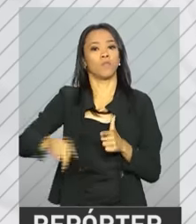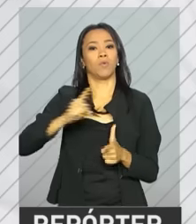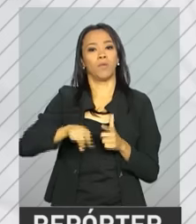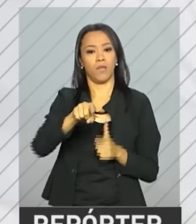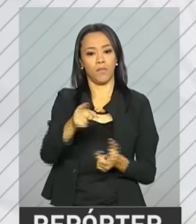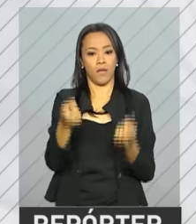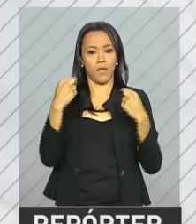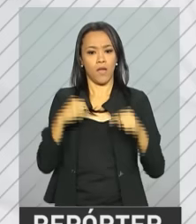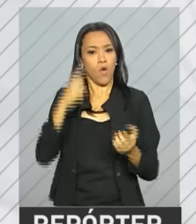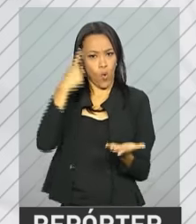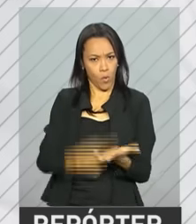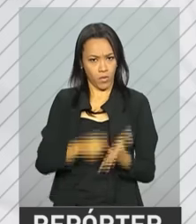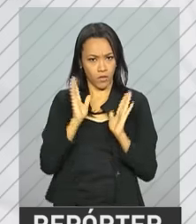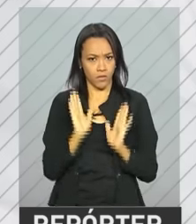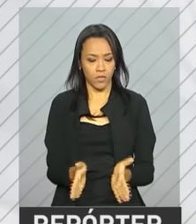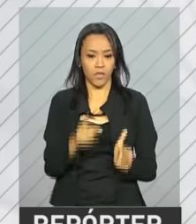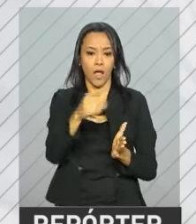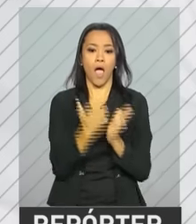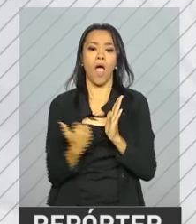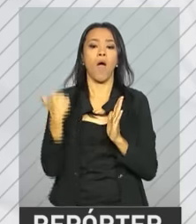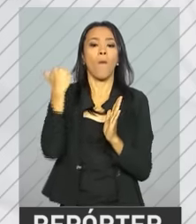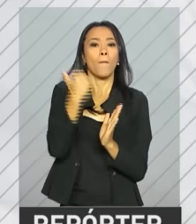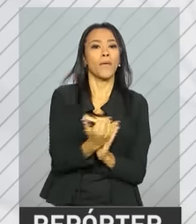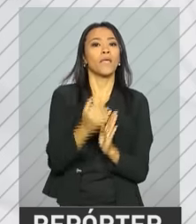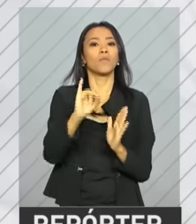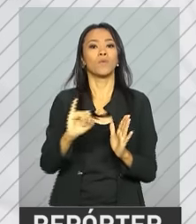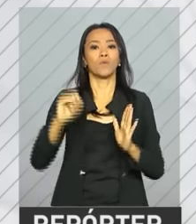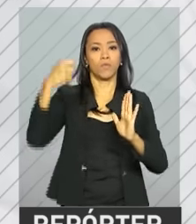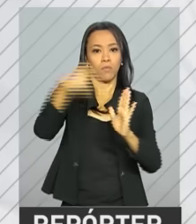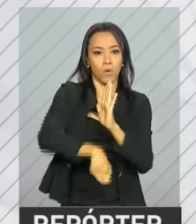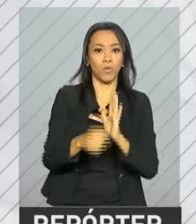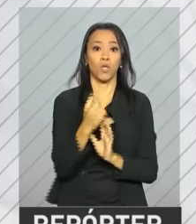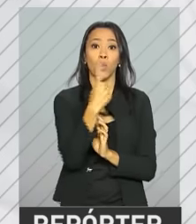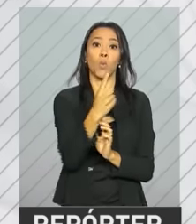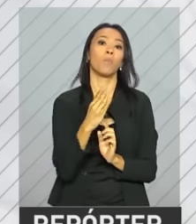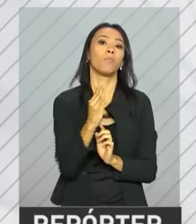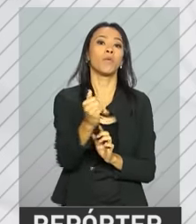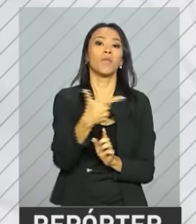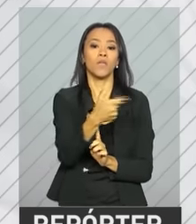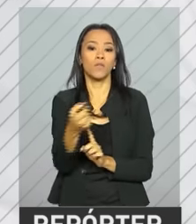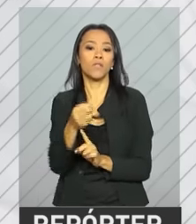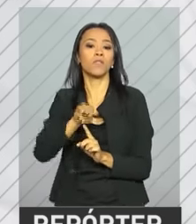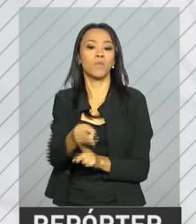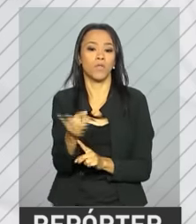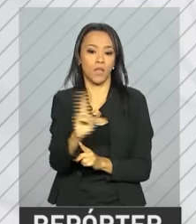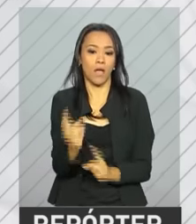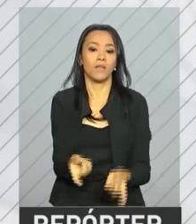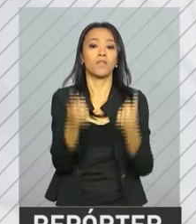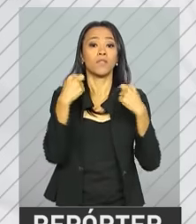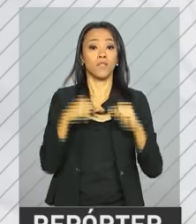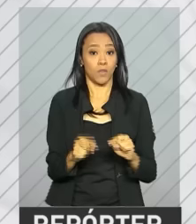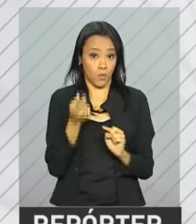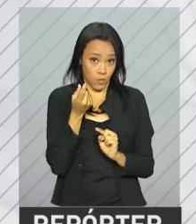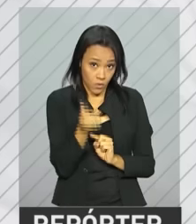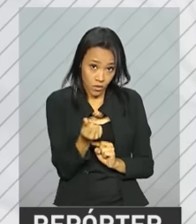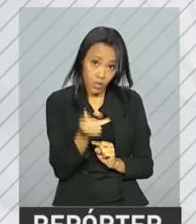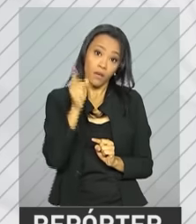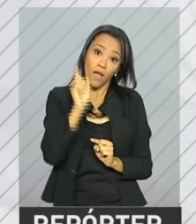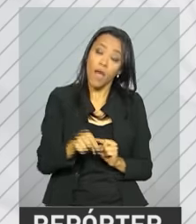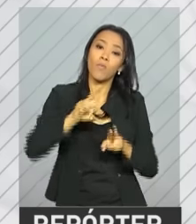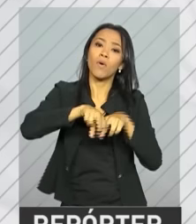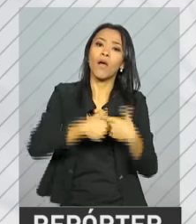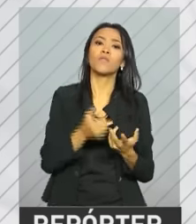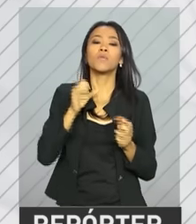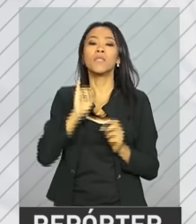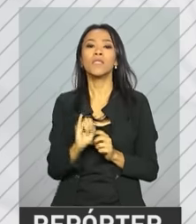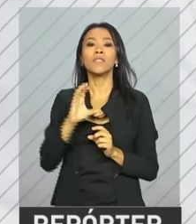acertado aumento das receitas estaduais em 1 bilhão milhões de em 2017 os recursos virão do aumento do